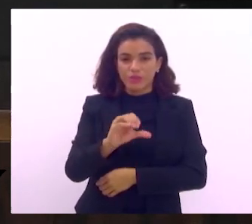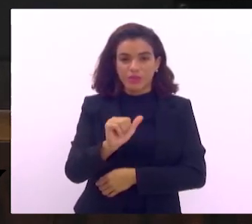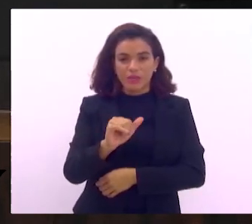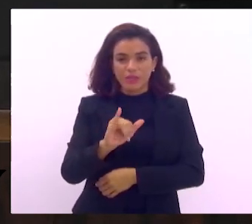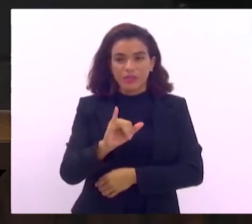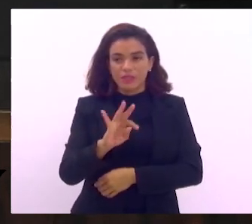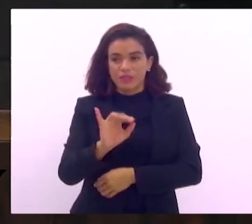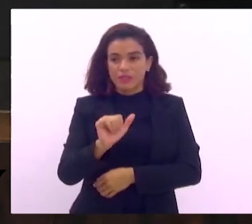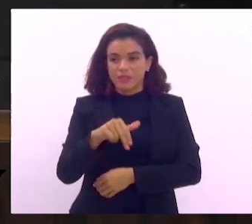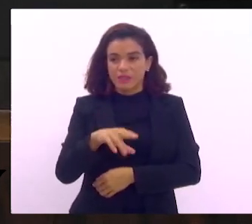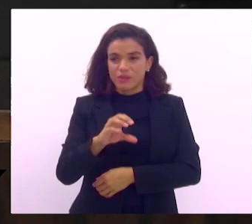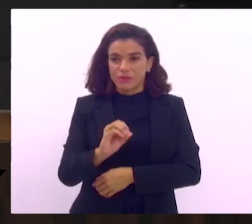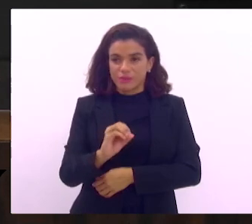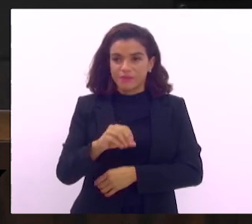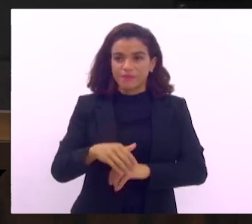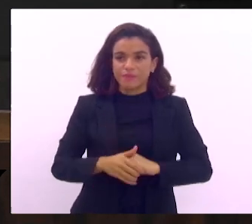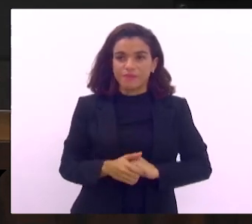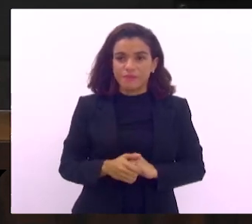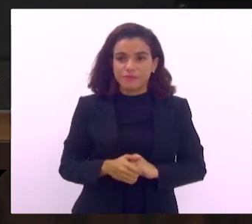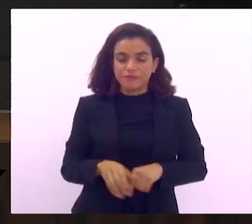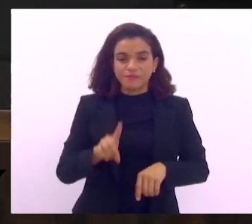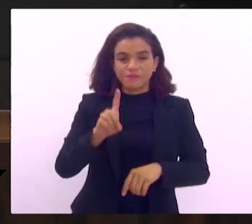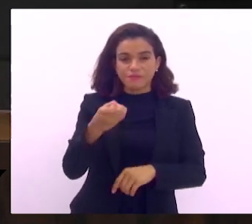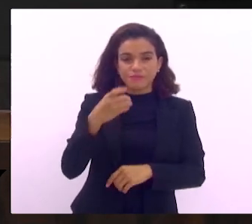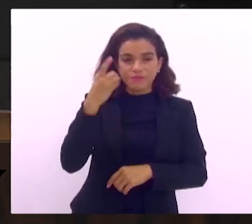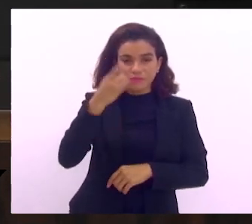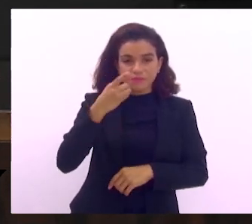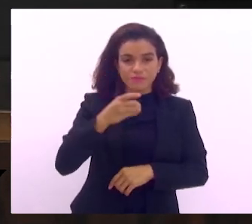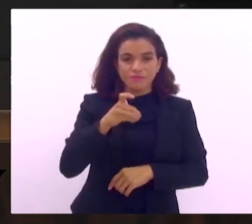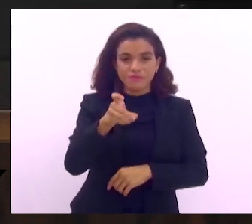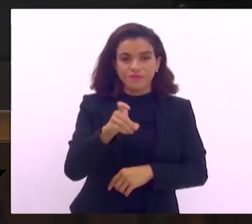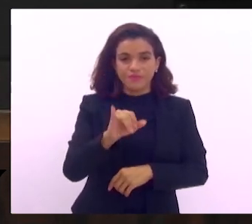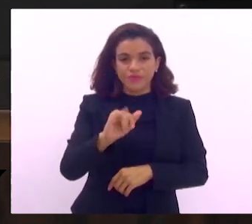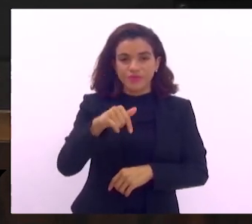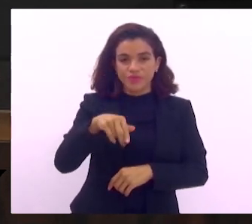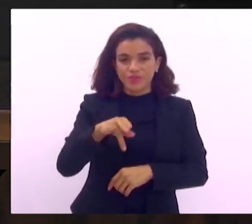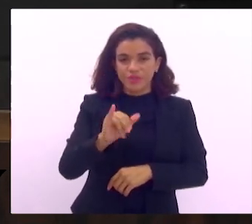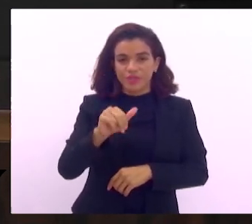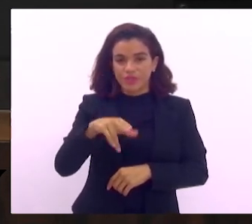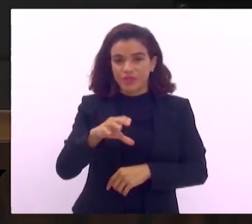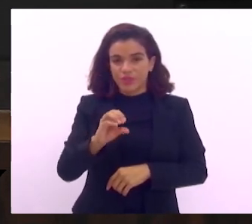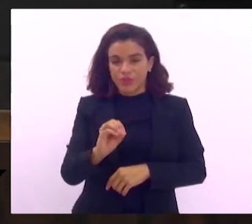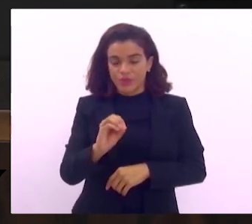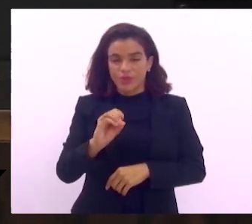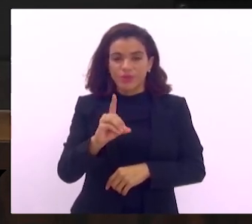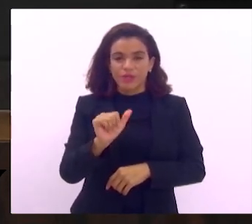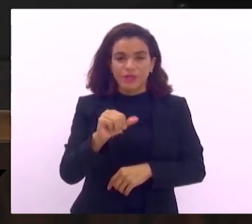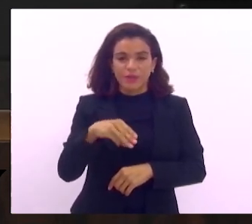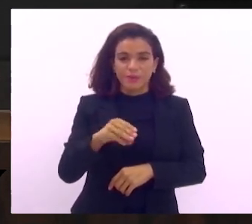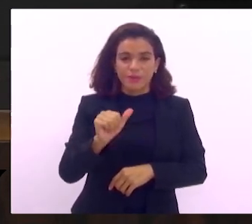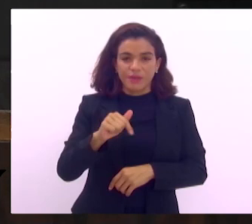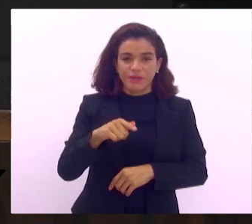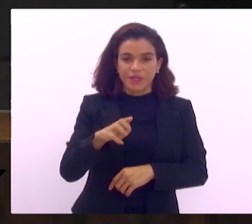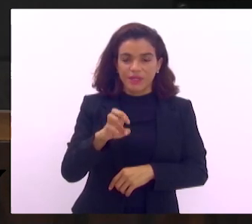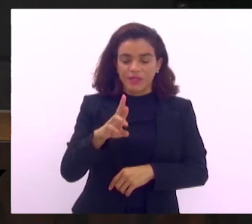ex-deputado Chiquinho da Mangueira. Agradeço a presença também de todos os membros aqui da